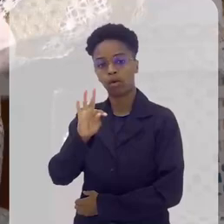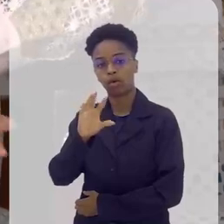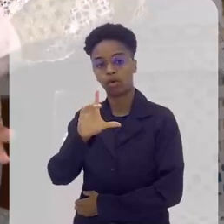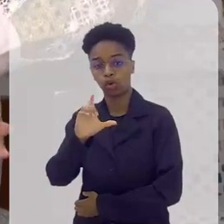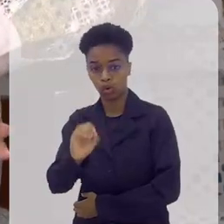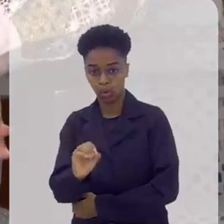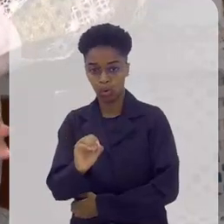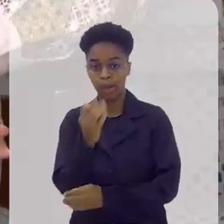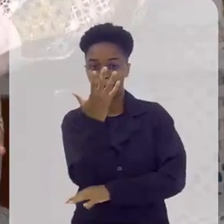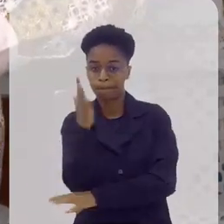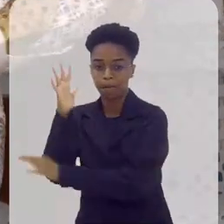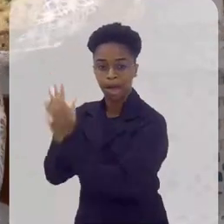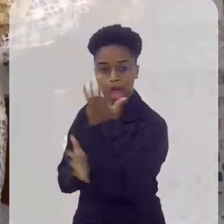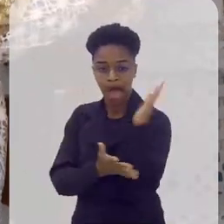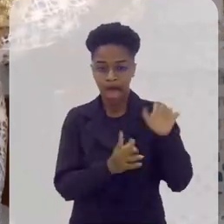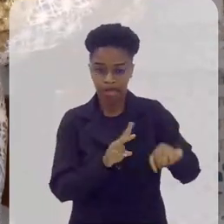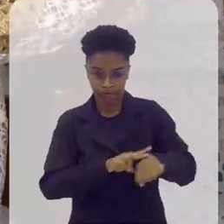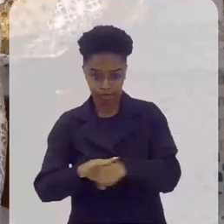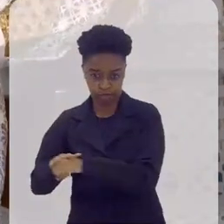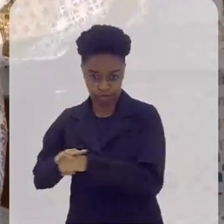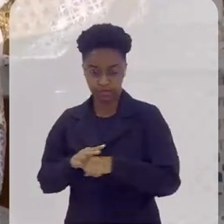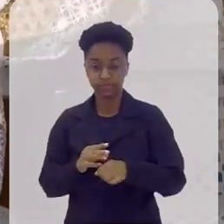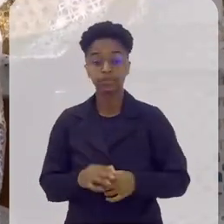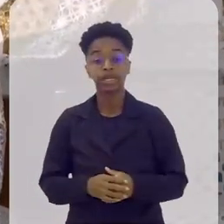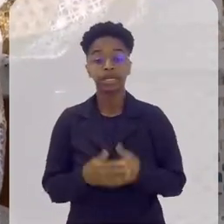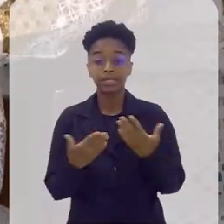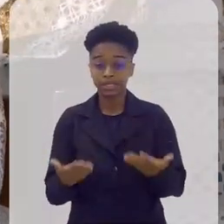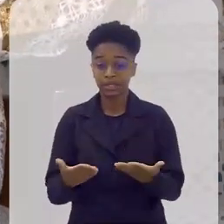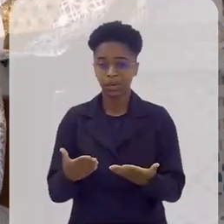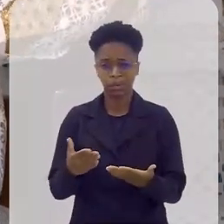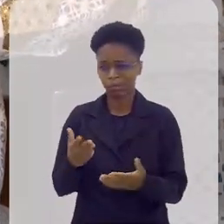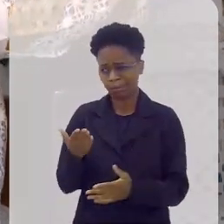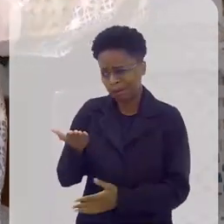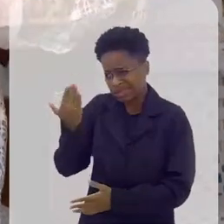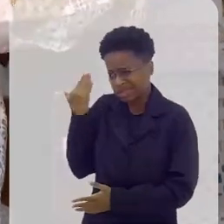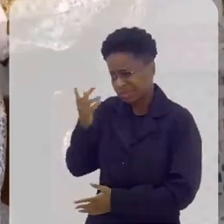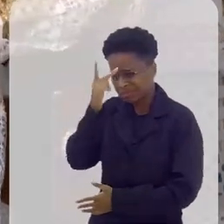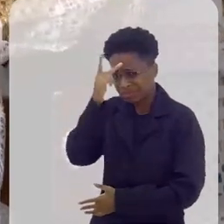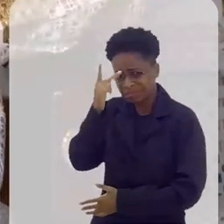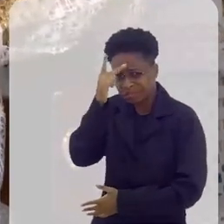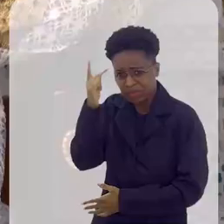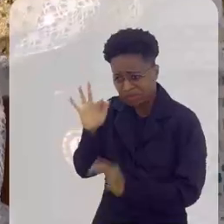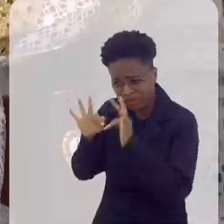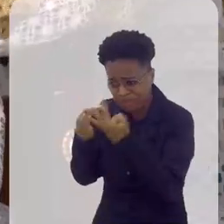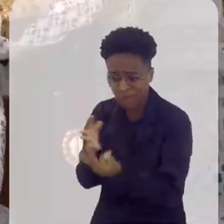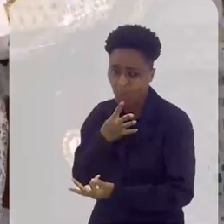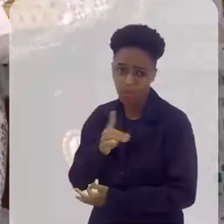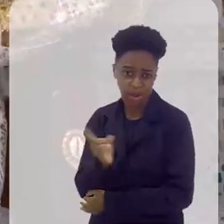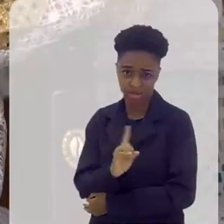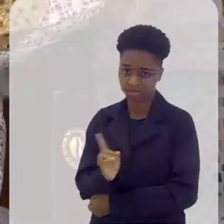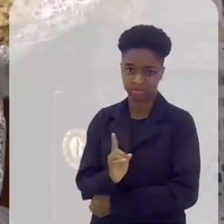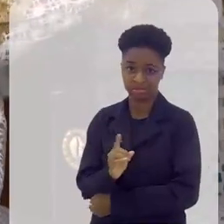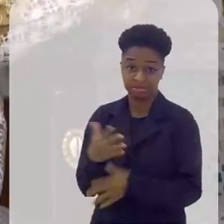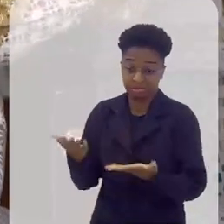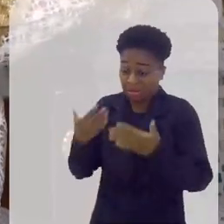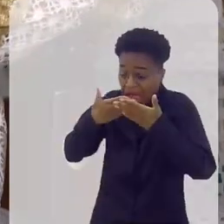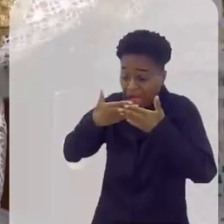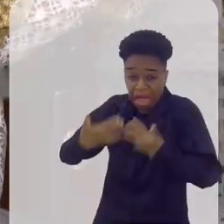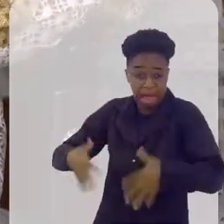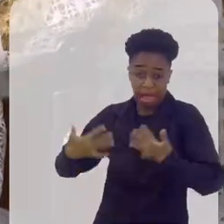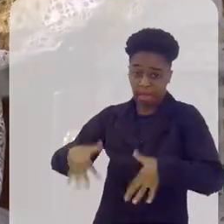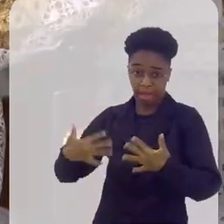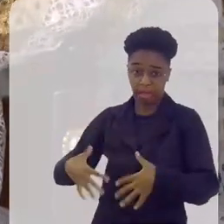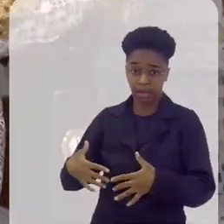Caboclo Mata Virgens. Uma coisa surreal para o momento, para a época e para a família, que eles